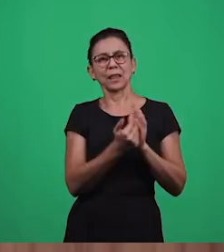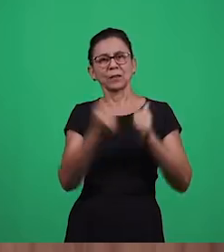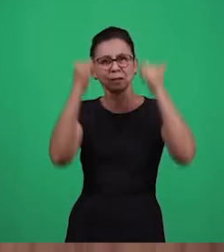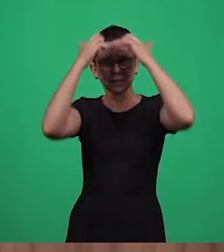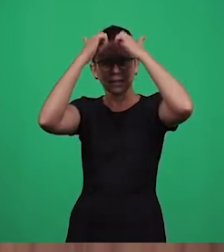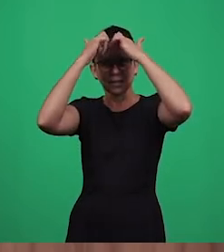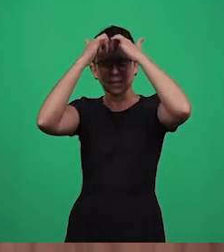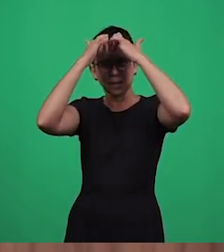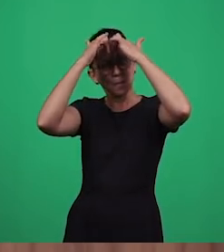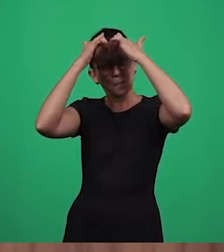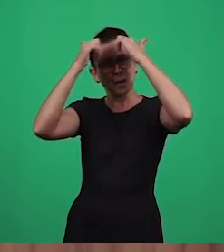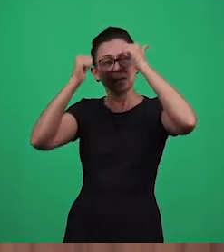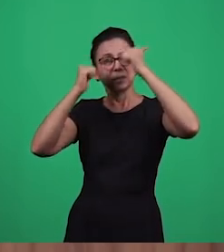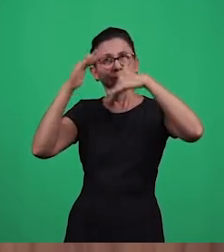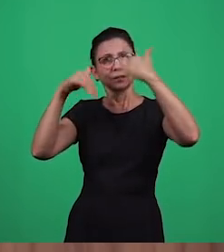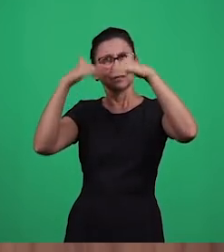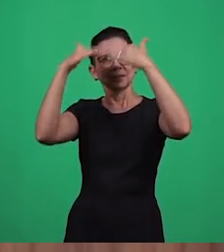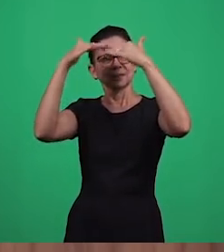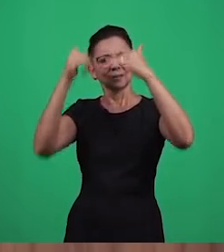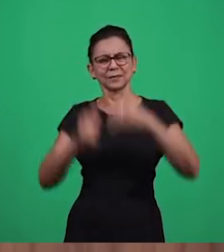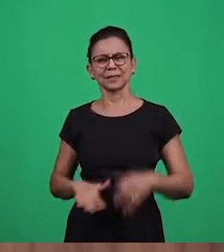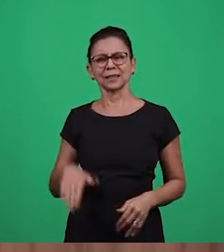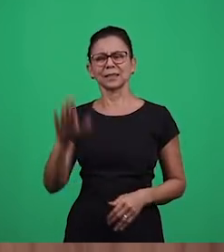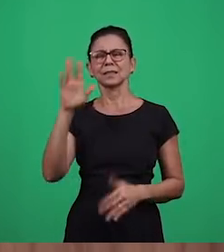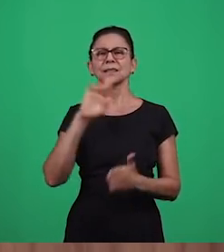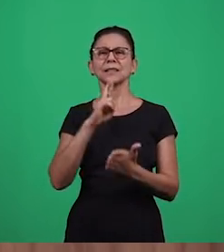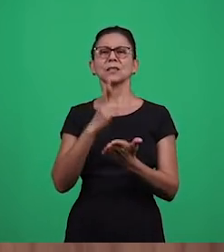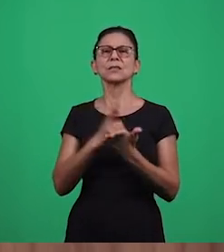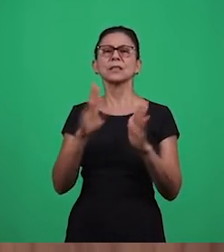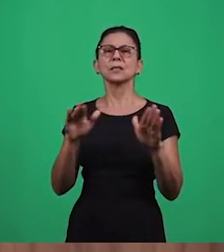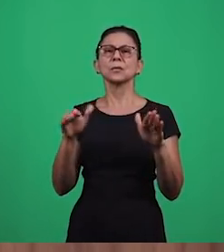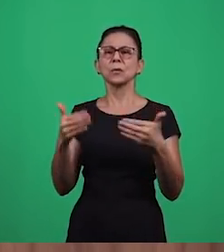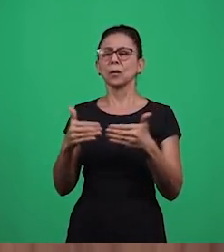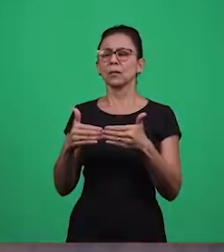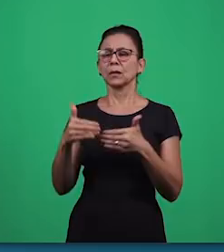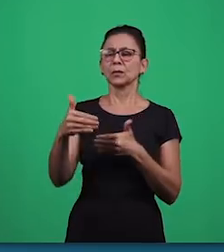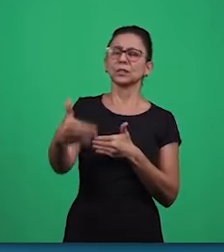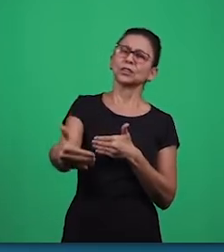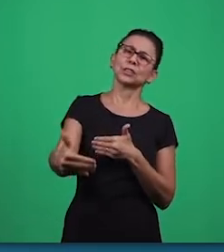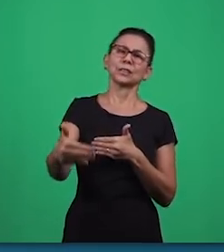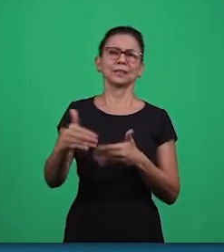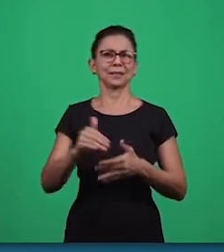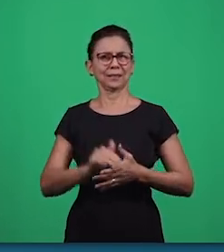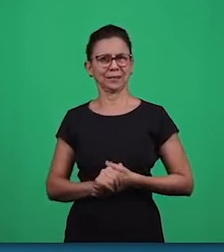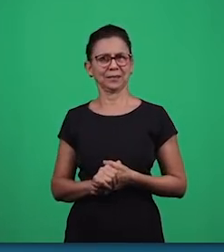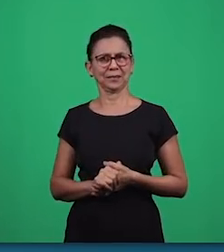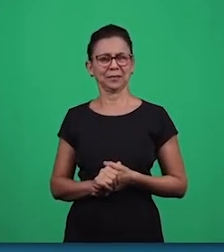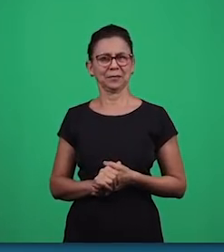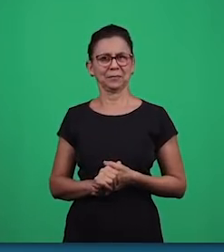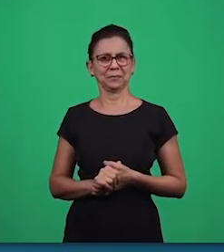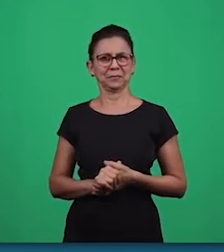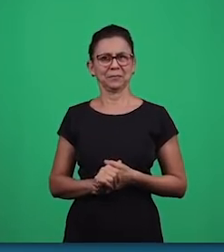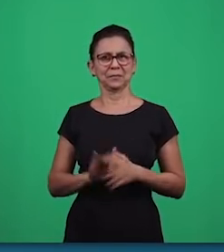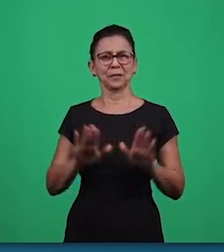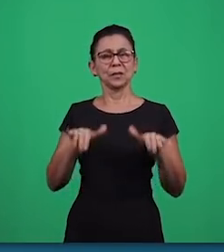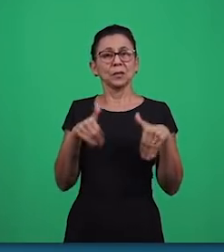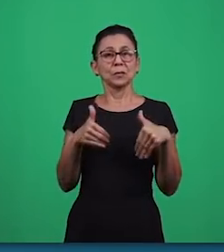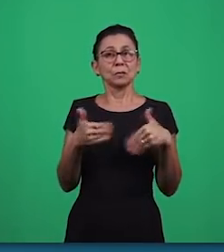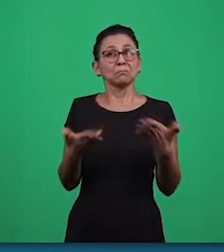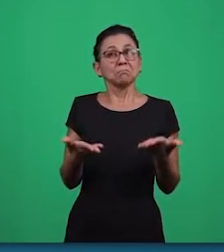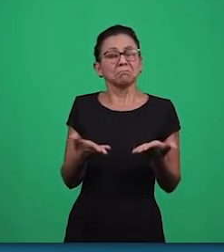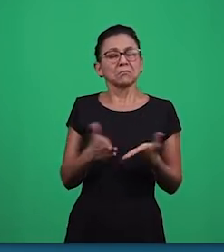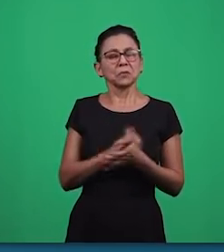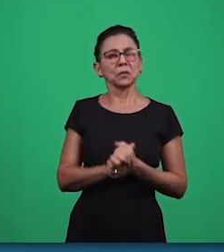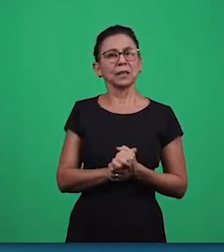psicológicas superiores nas crianças? Quais são os benefícios dessas rotinas para o desenvolvimento das crianças? Em